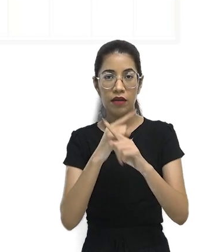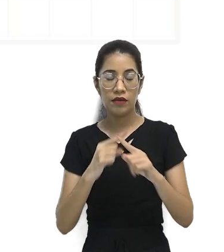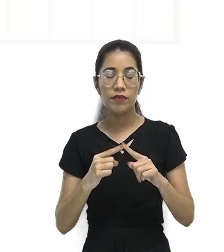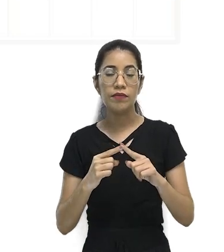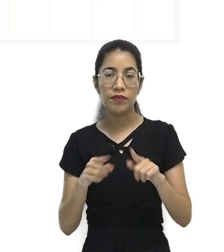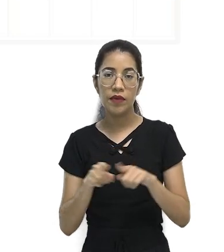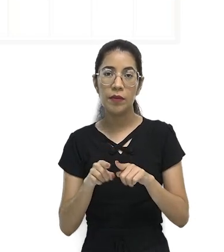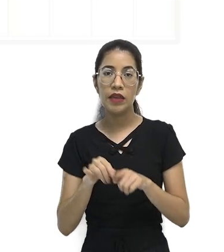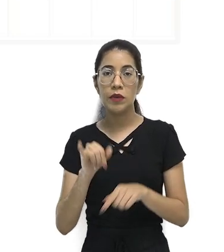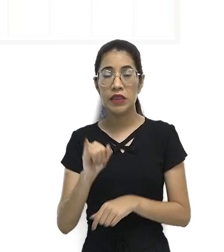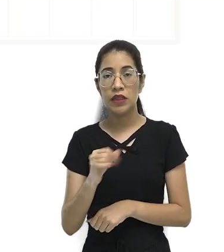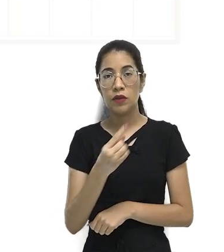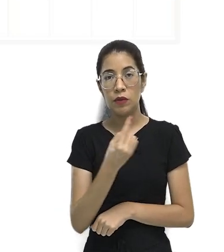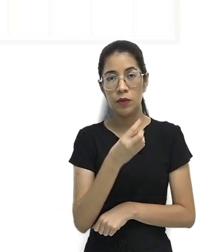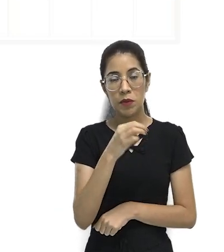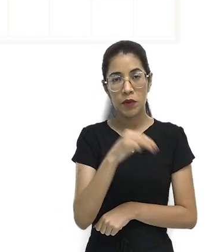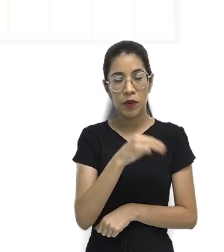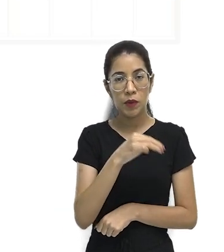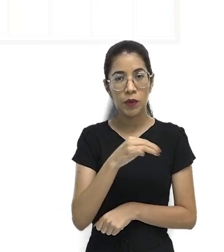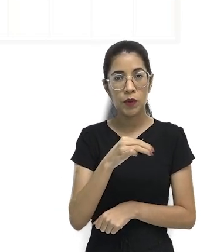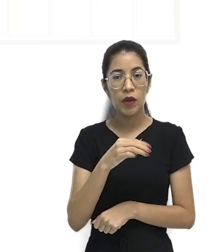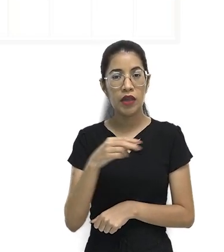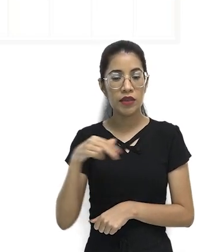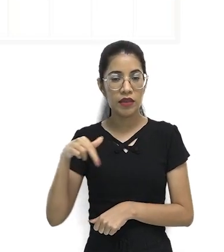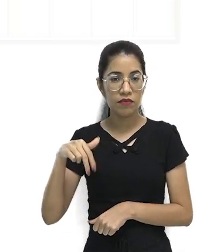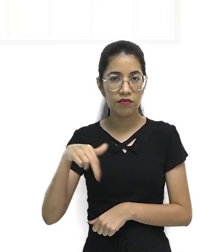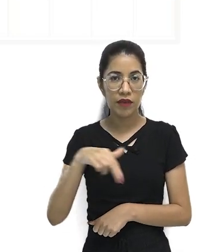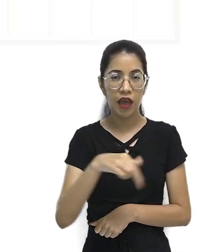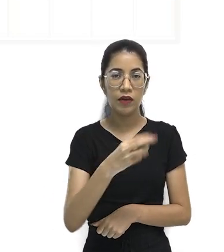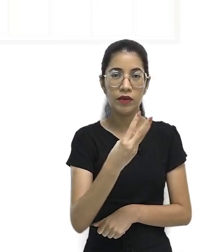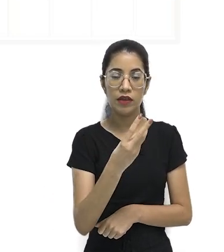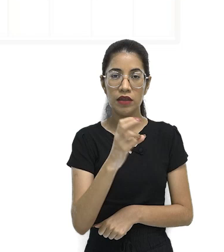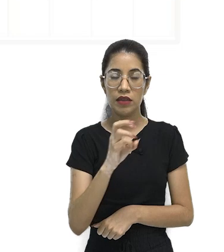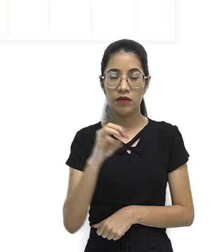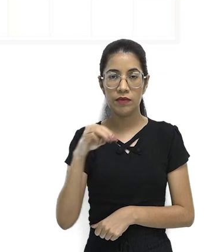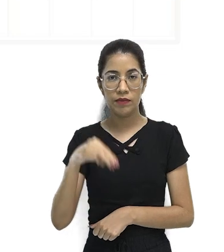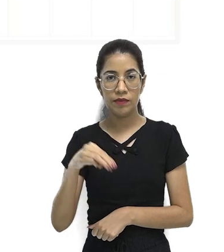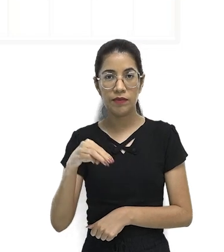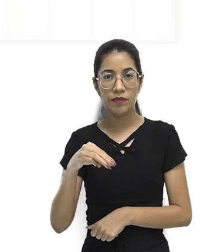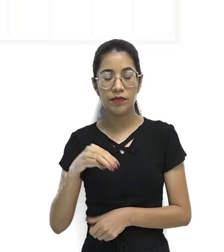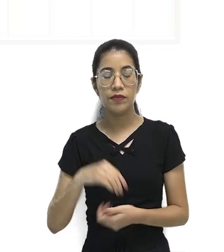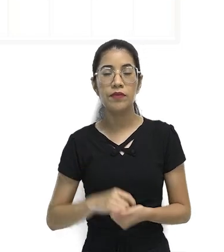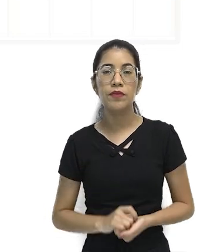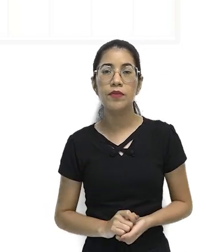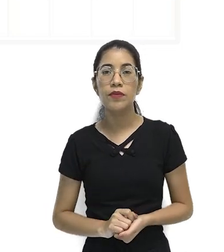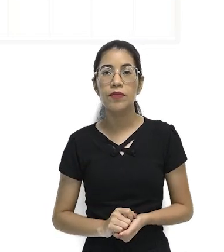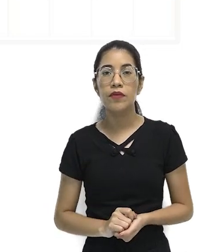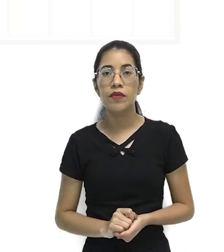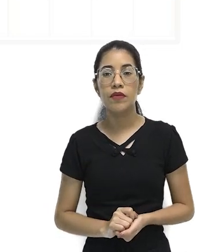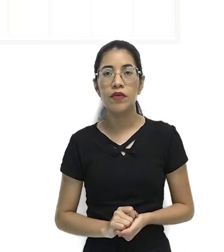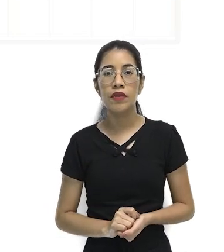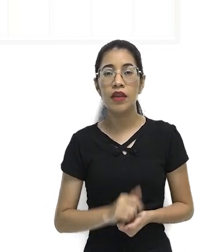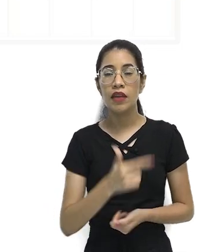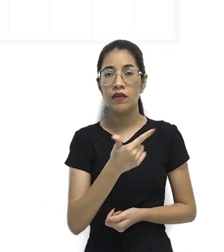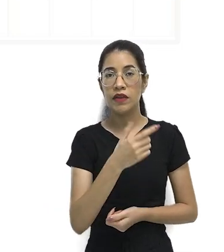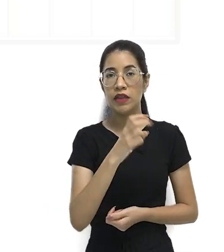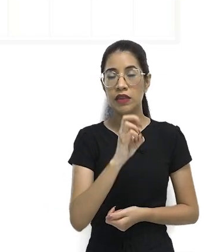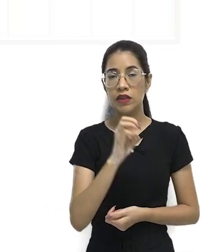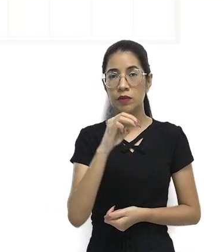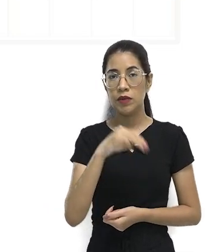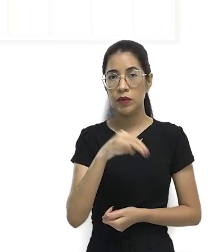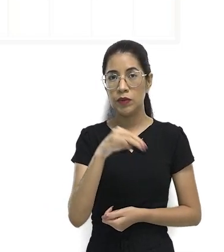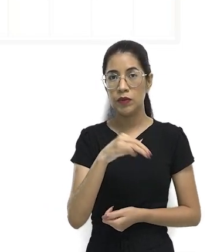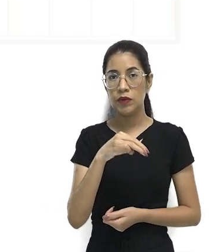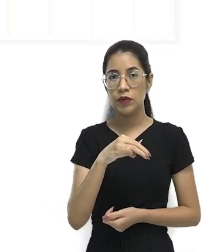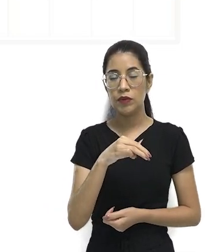se em um minuto eles caminham 35 metros, em 25